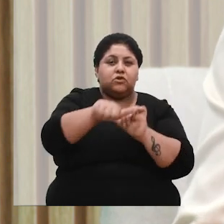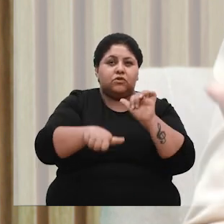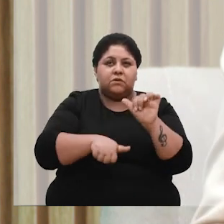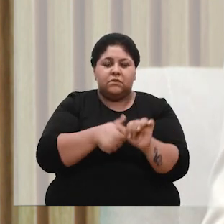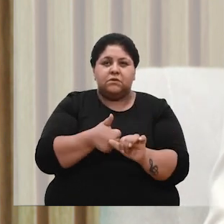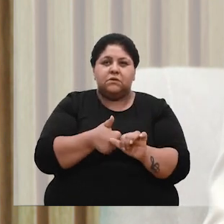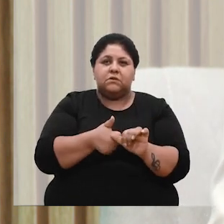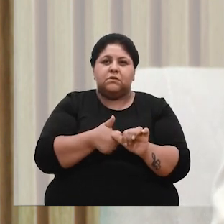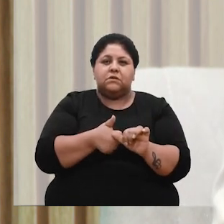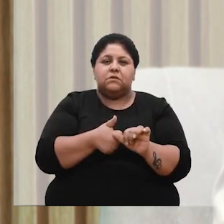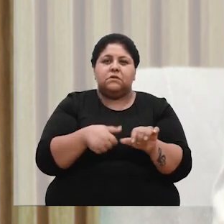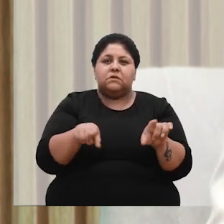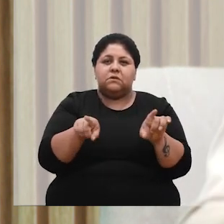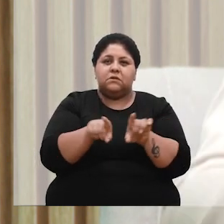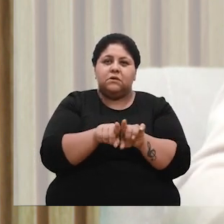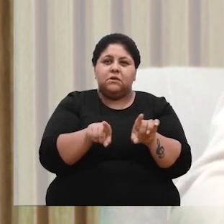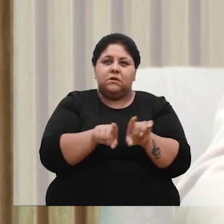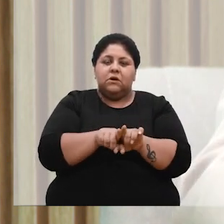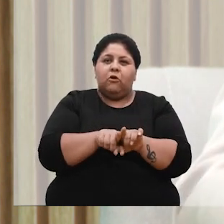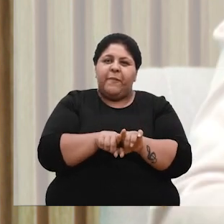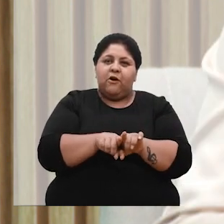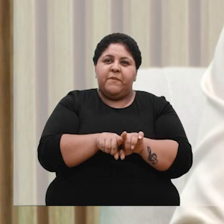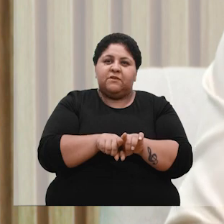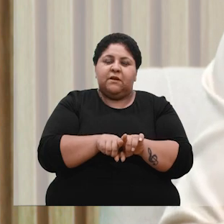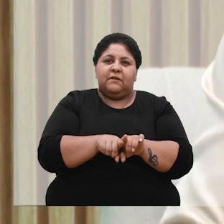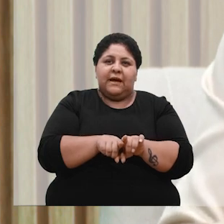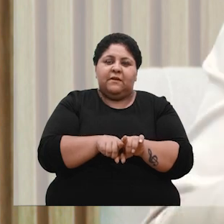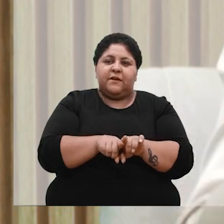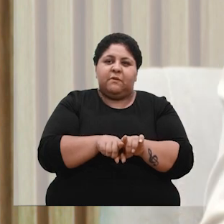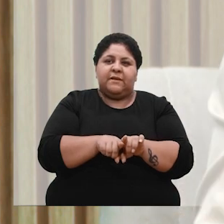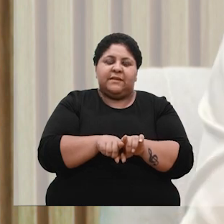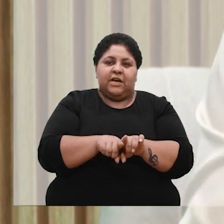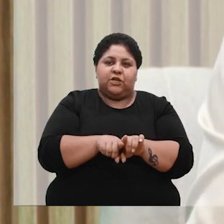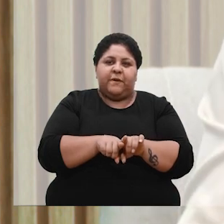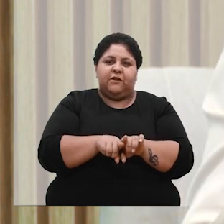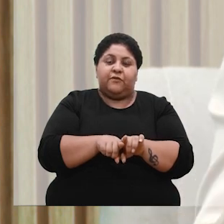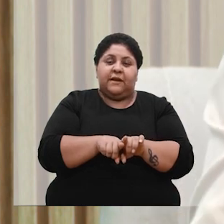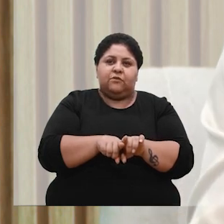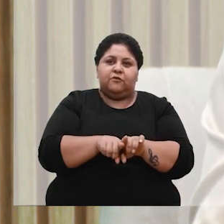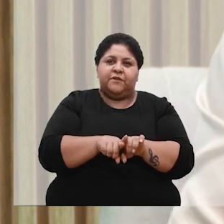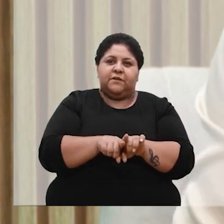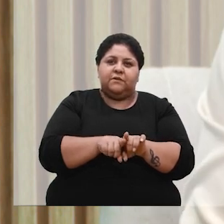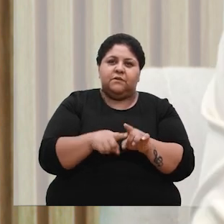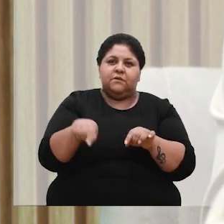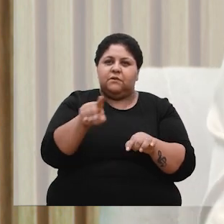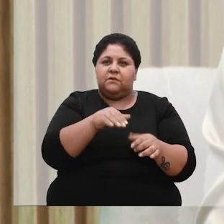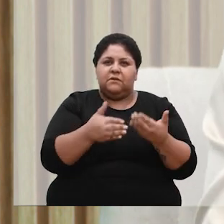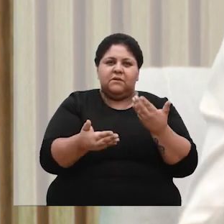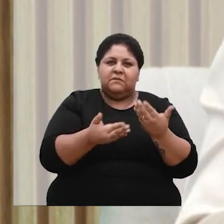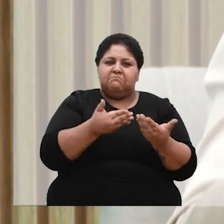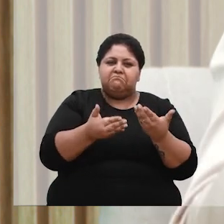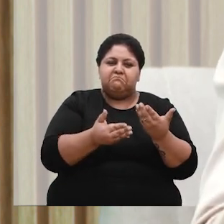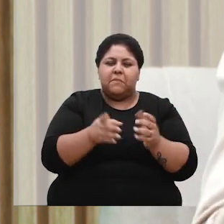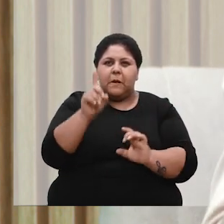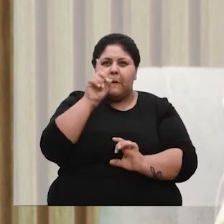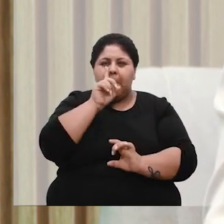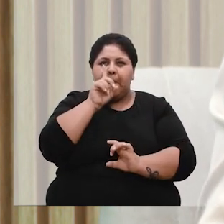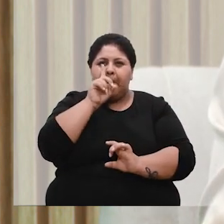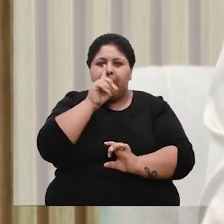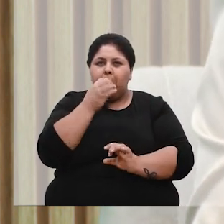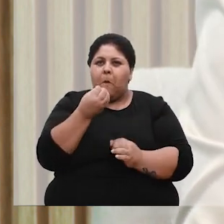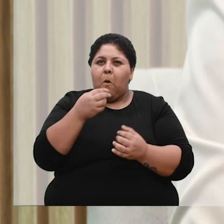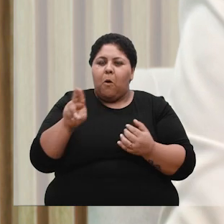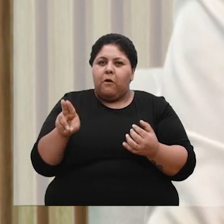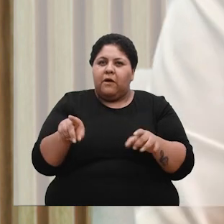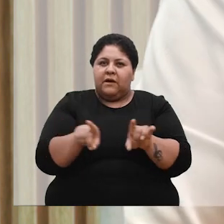isso, ou de uma mudança de comportamento da empresa em relação ao teu trabalho, né, como se tu deixasse de ser eficiente no momento em que tu se